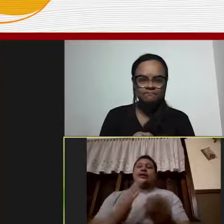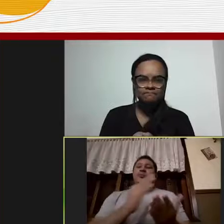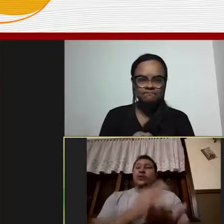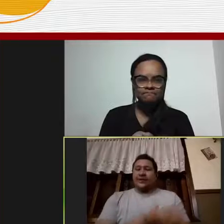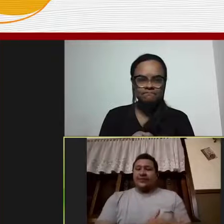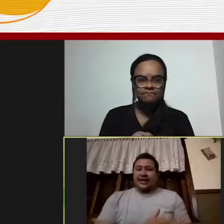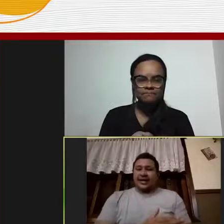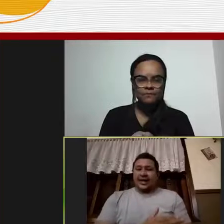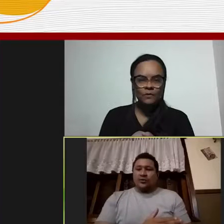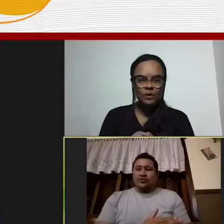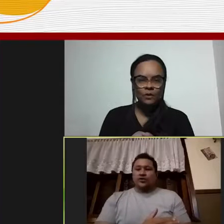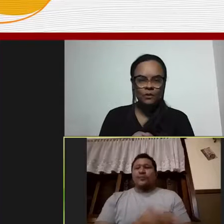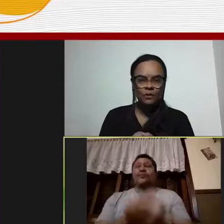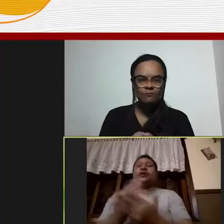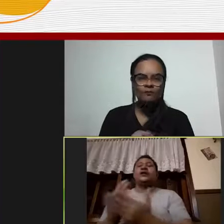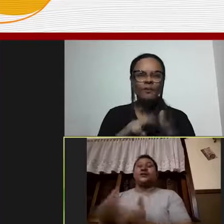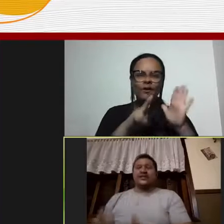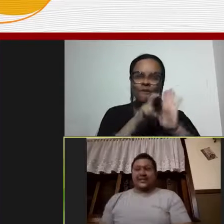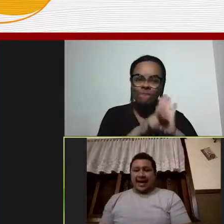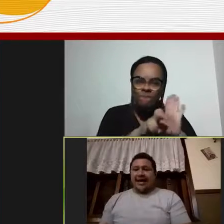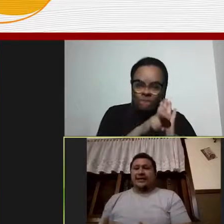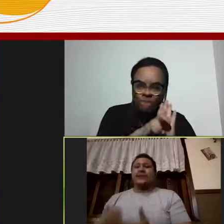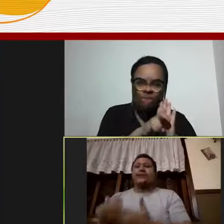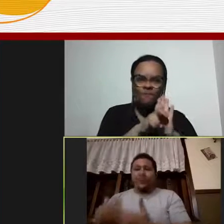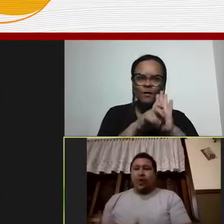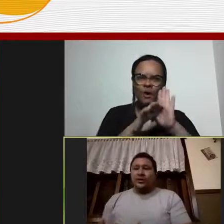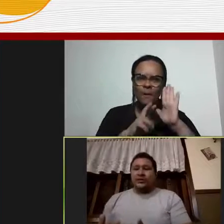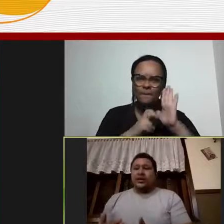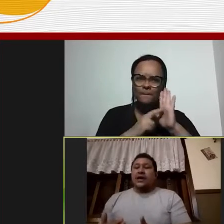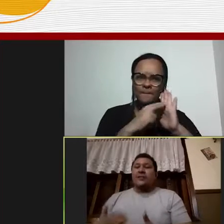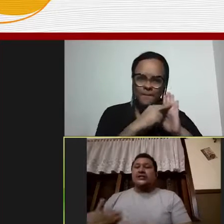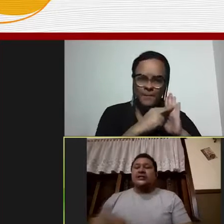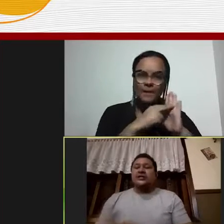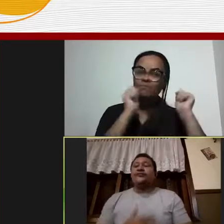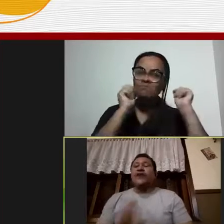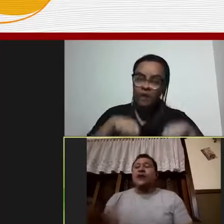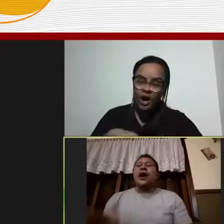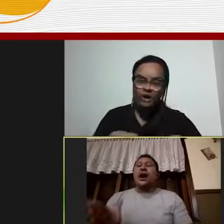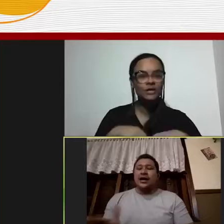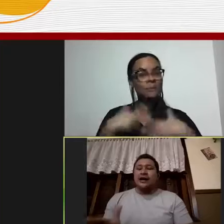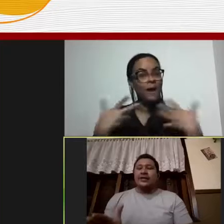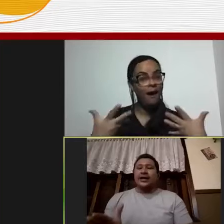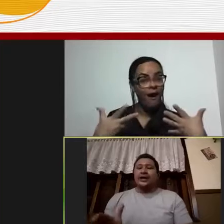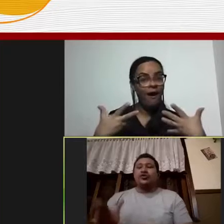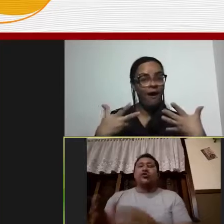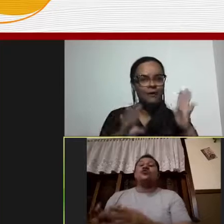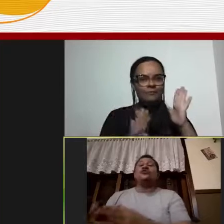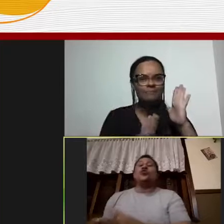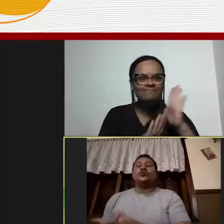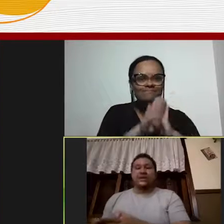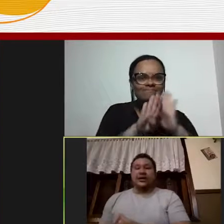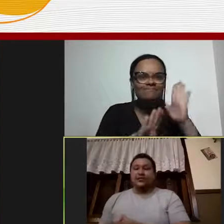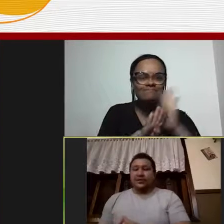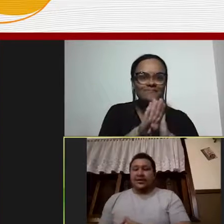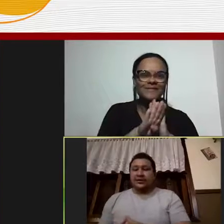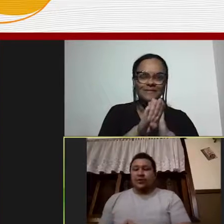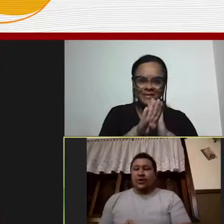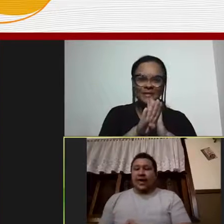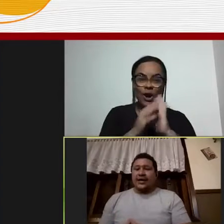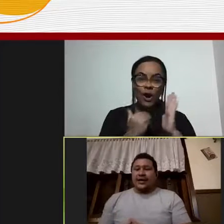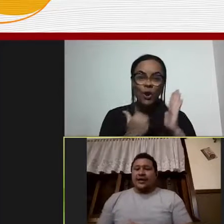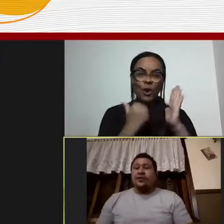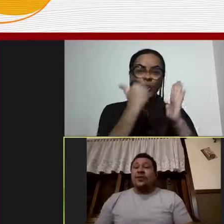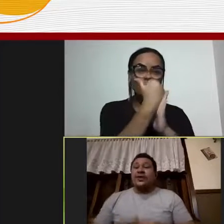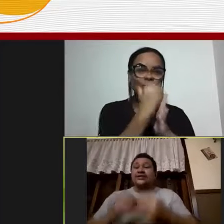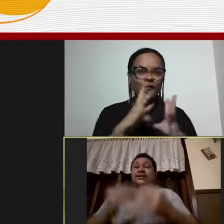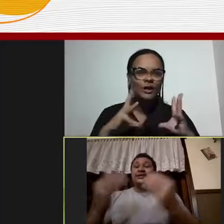que pode haver degraus, pode haver escada, pode, mas se houver uma rampa, todo mundo chega no mesmo